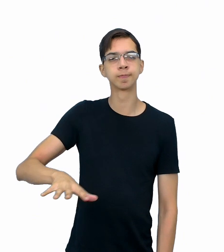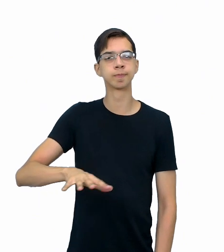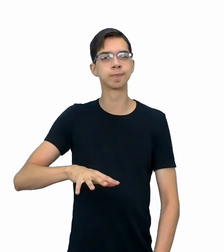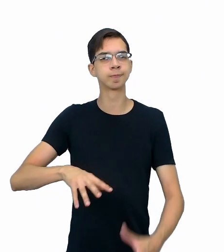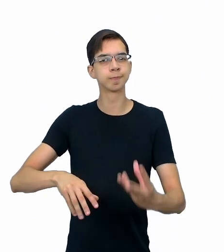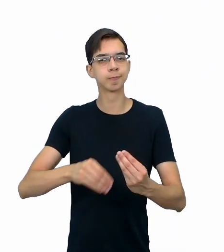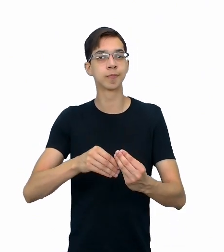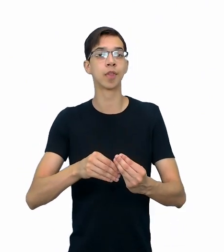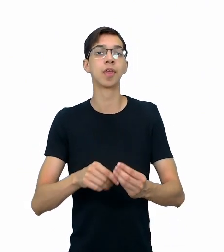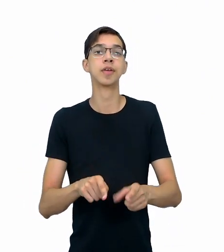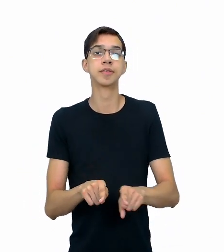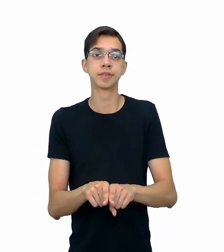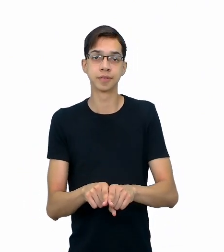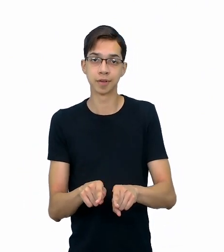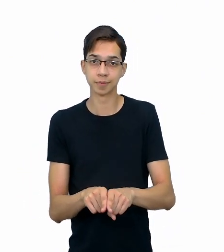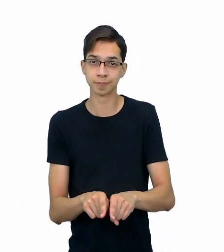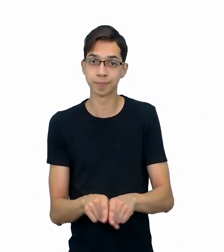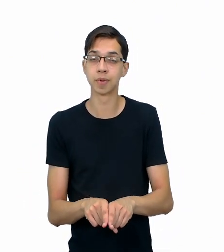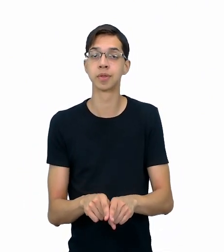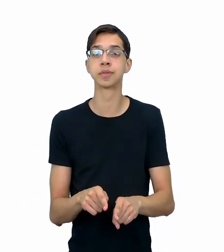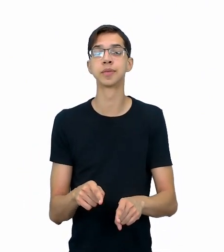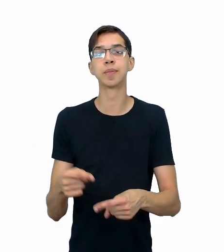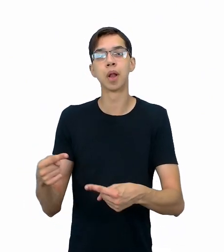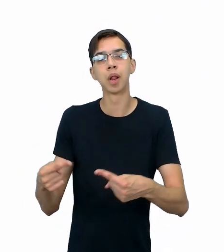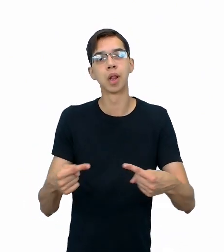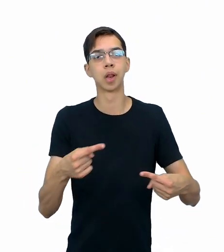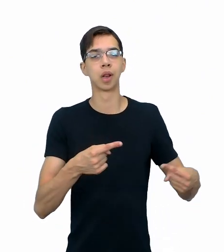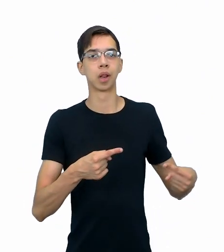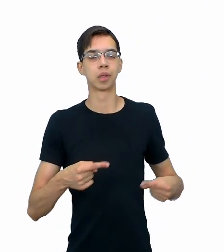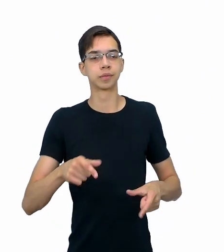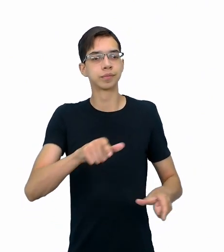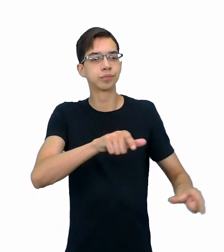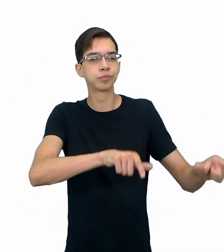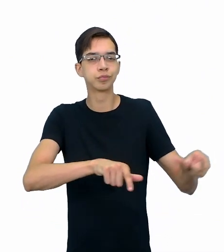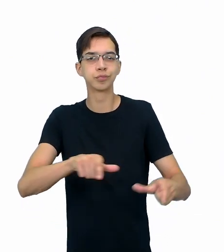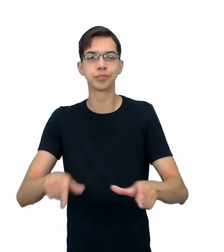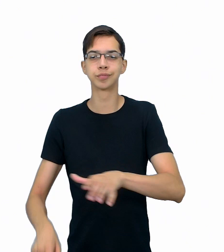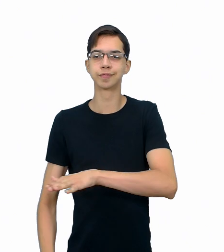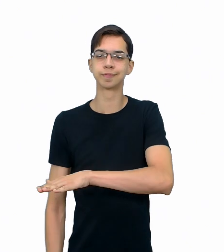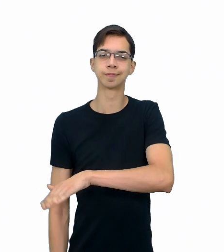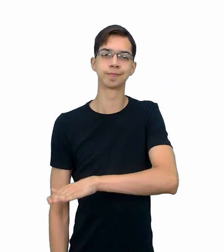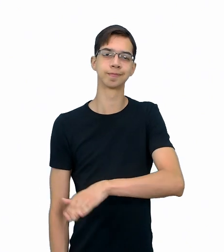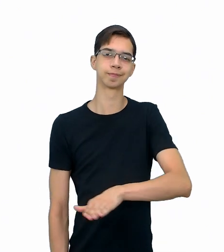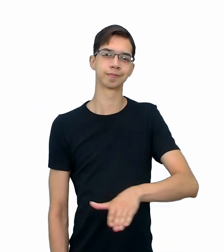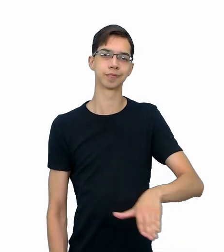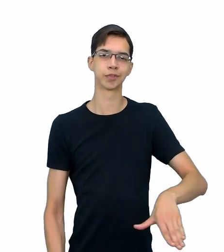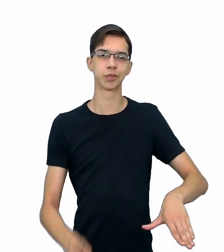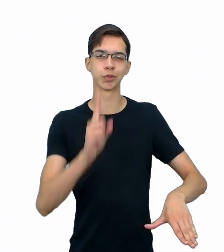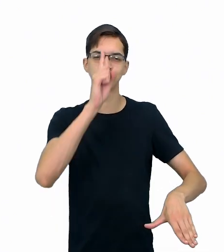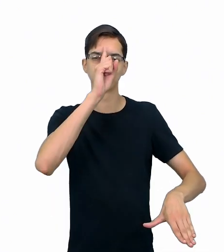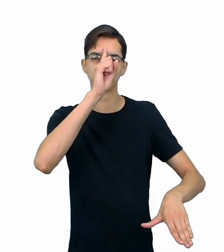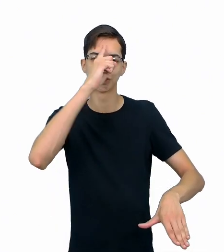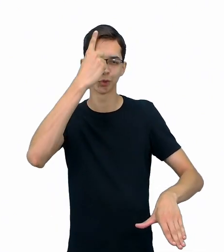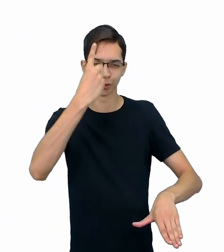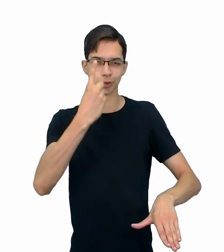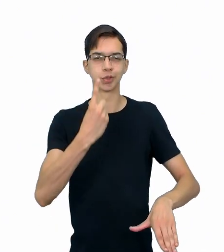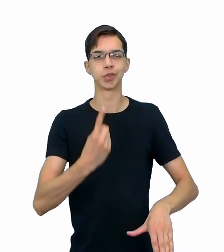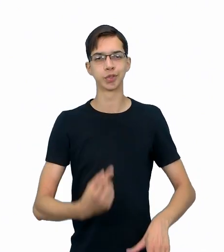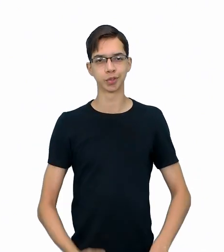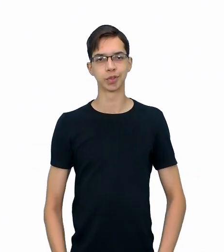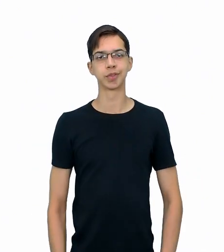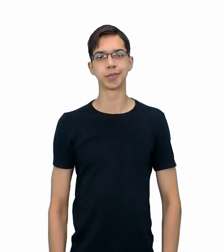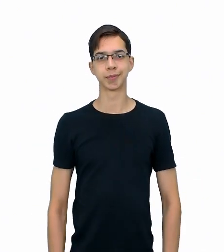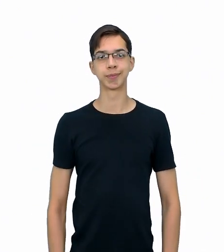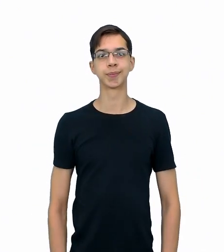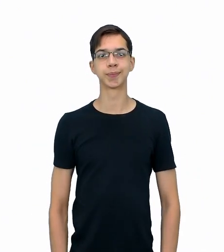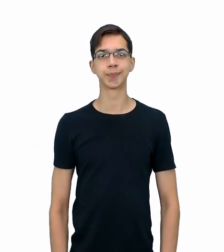as possíveis dúvidas que as crianças possam ter através do campo aditivo, né? Quando elas vão